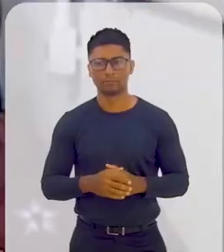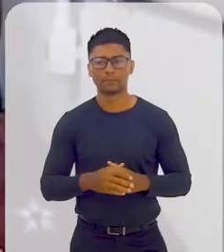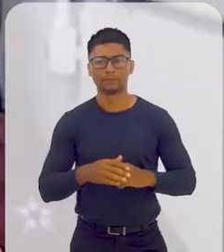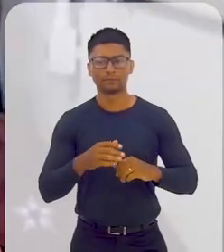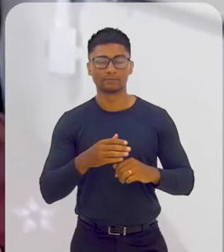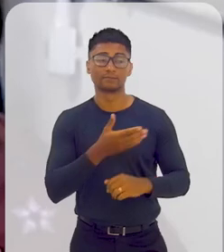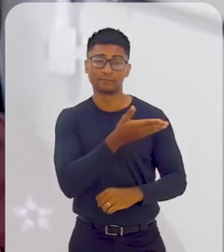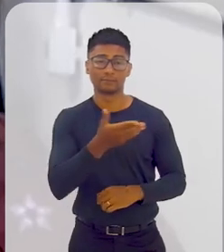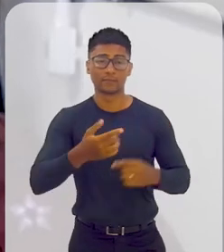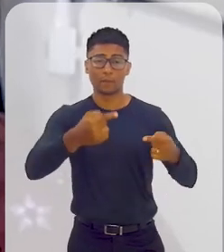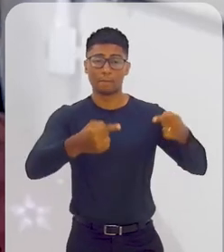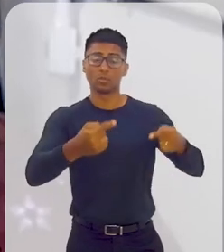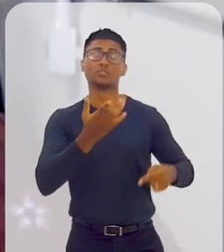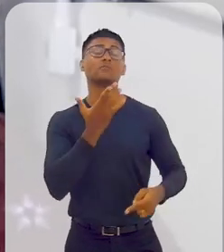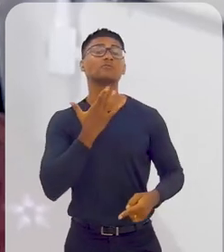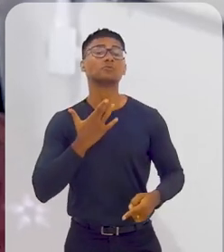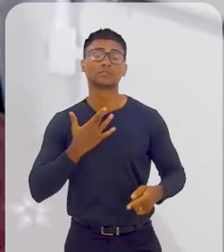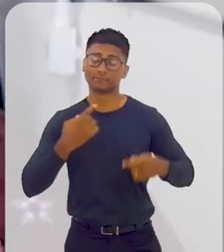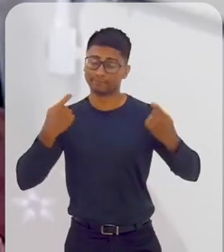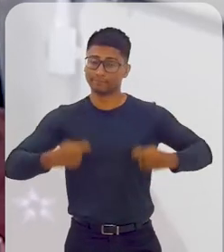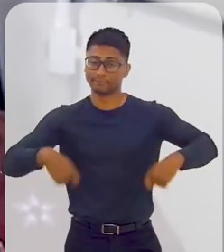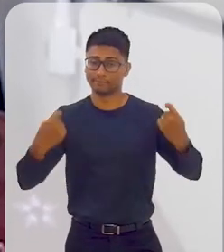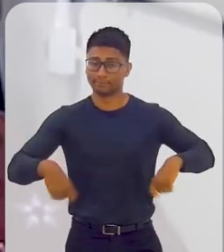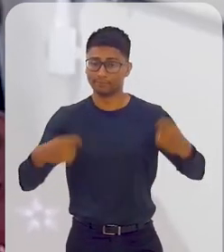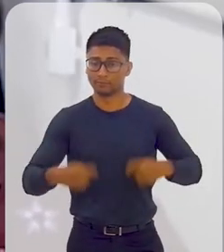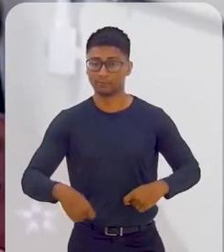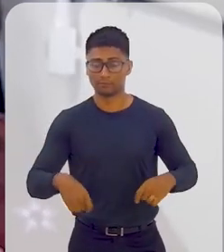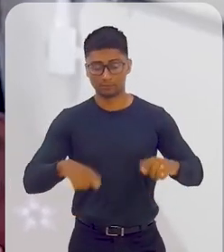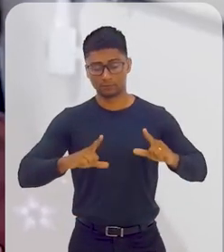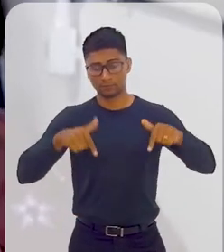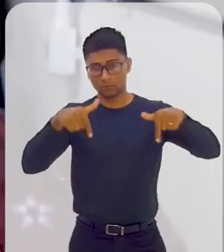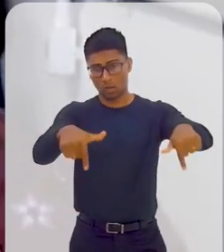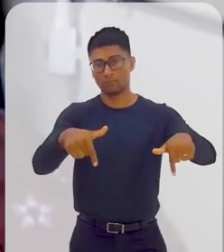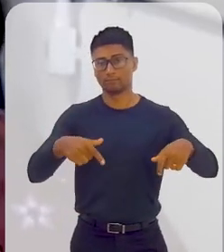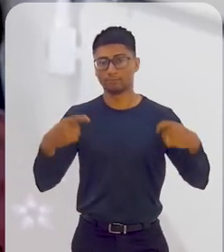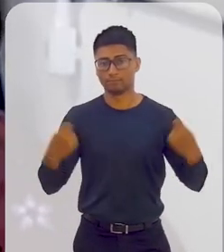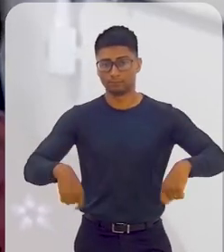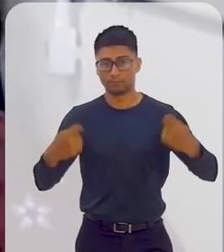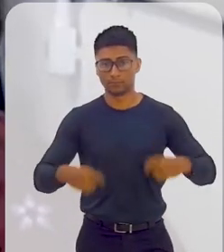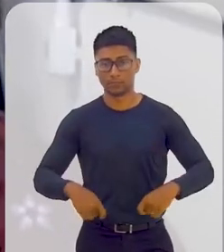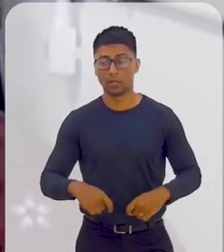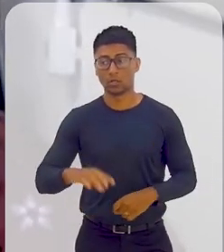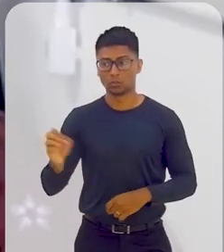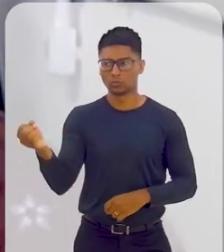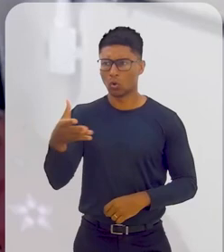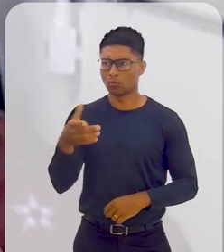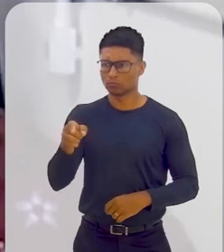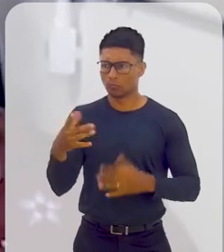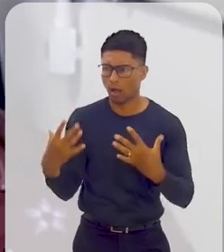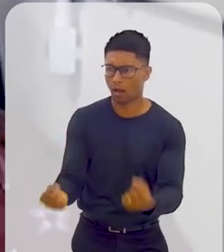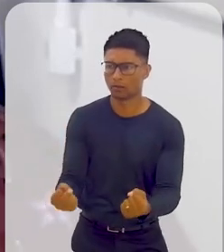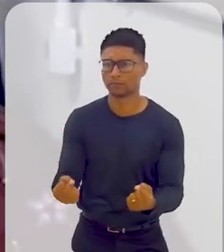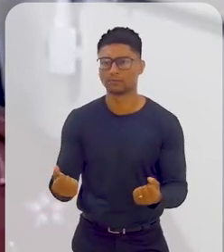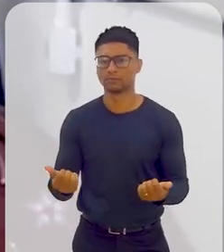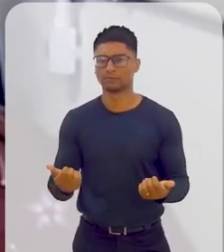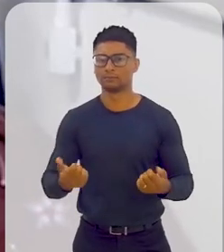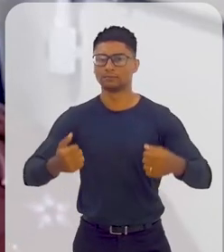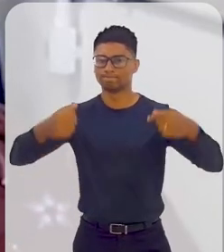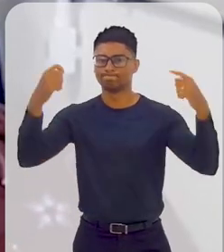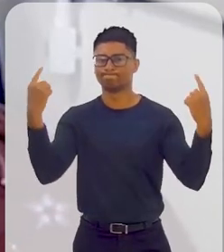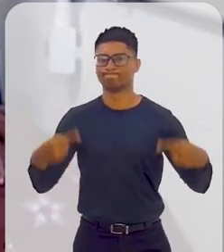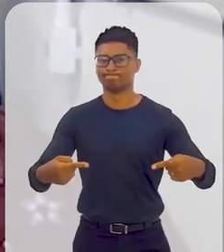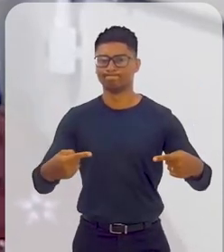dessa vontade política e essa iniciativa em experimentar algo novo, né? Esse é